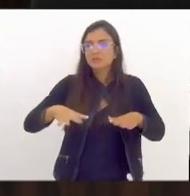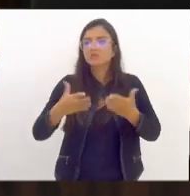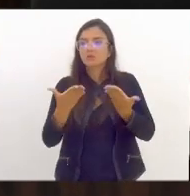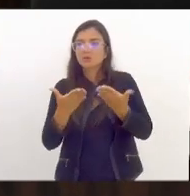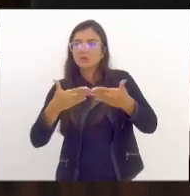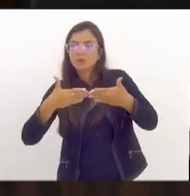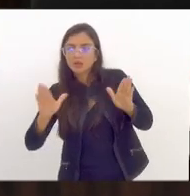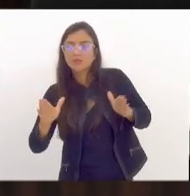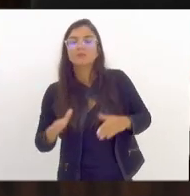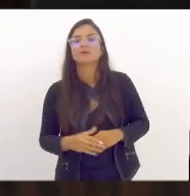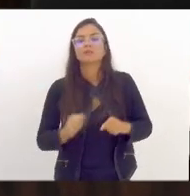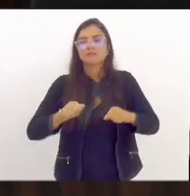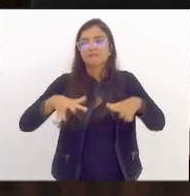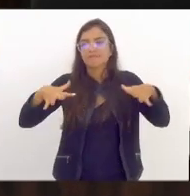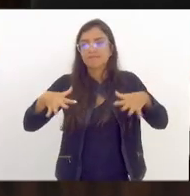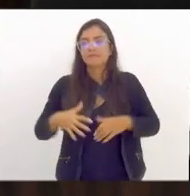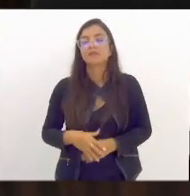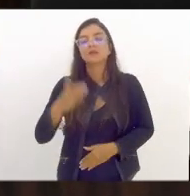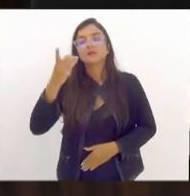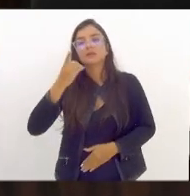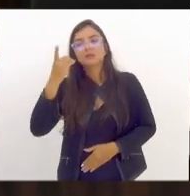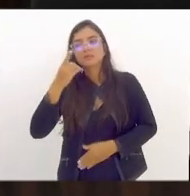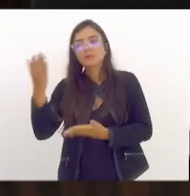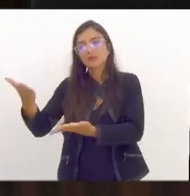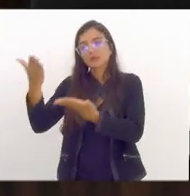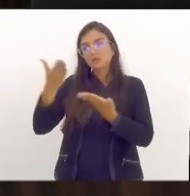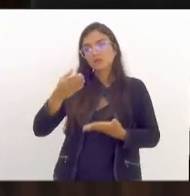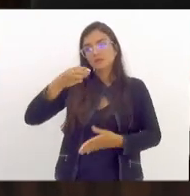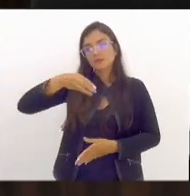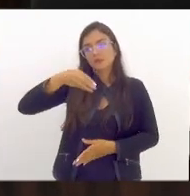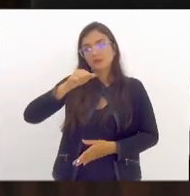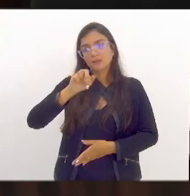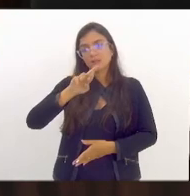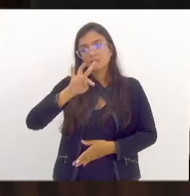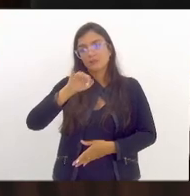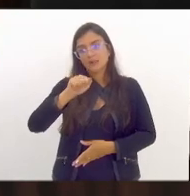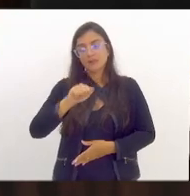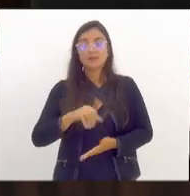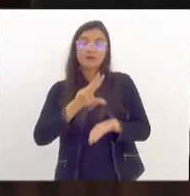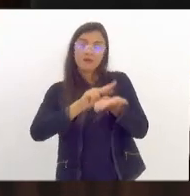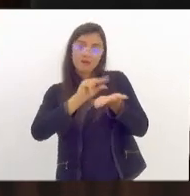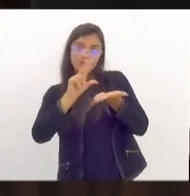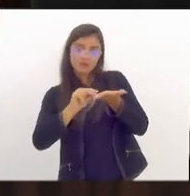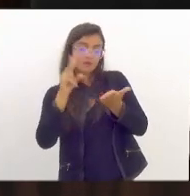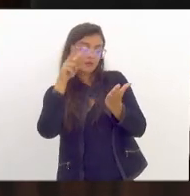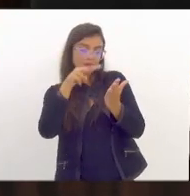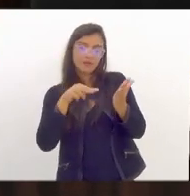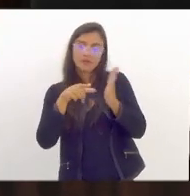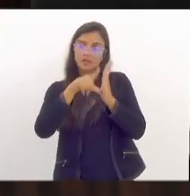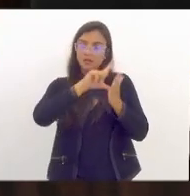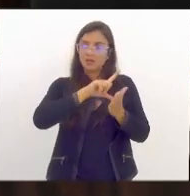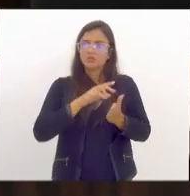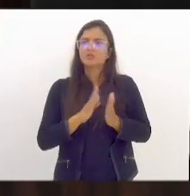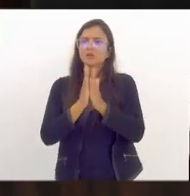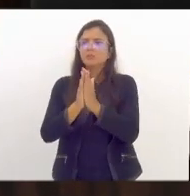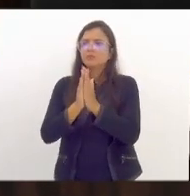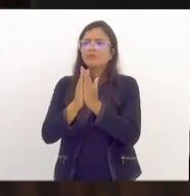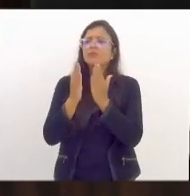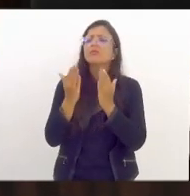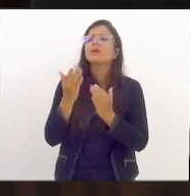sessão. A presidência convida a nobre deputada Marta Rocha para fazer leitura da ata da sessão anterior. Pedindo aqui a assessoria de